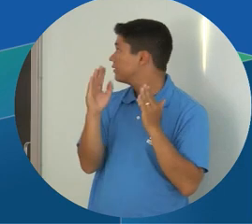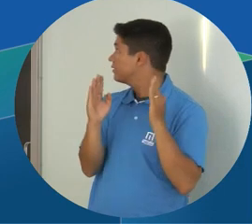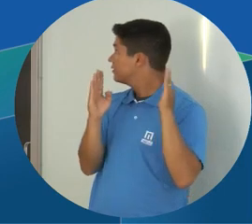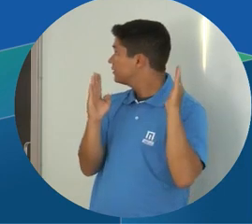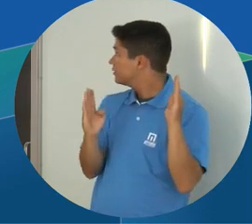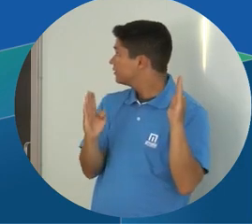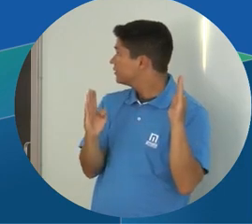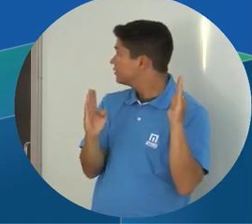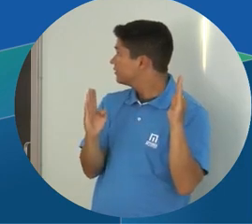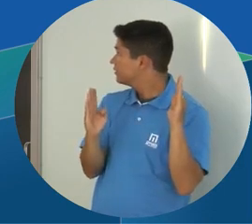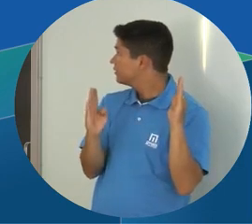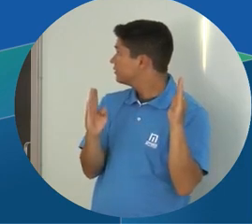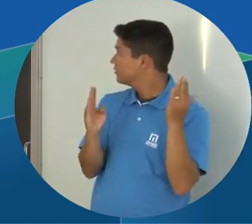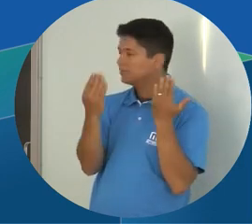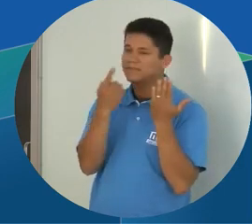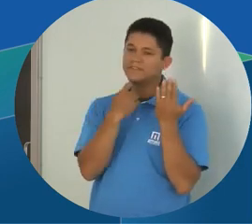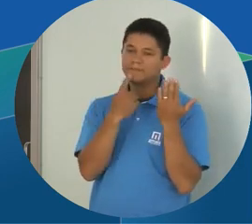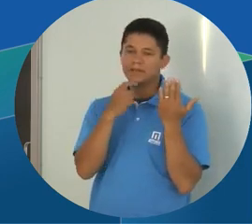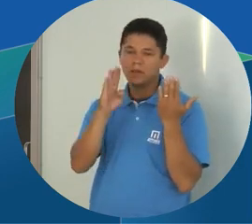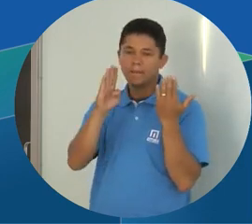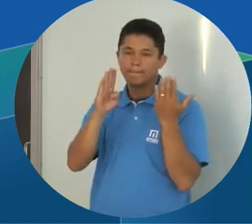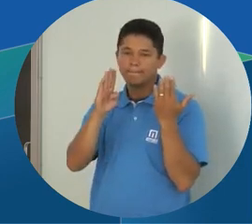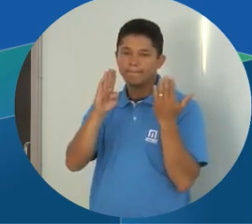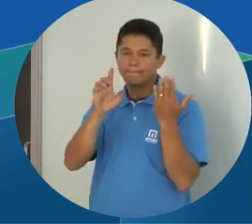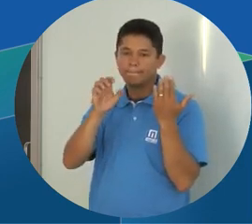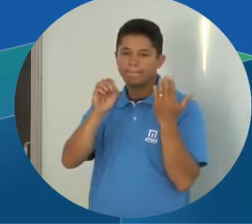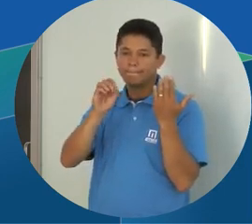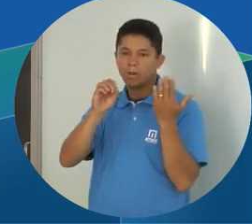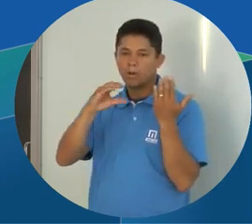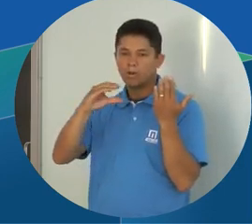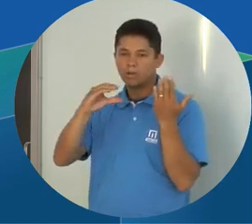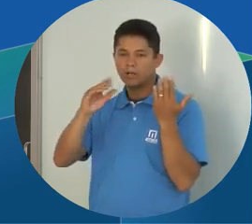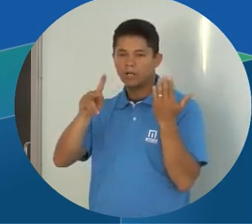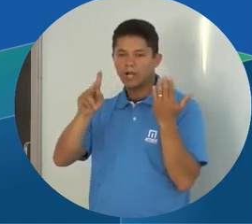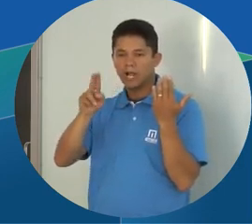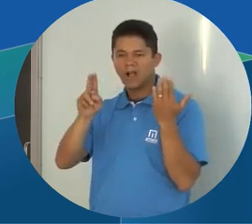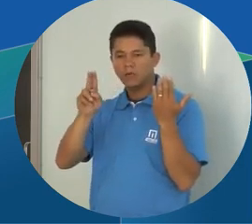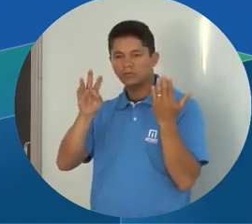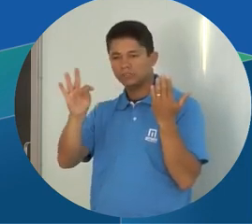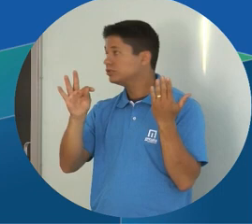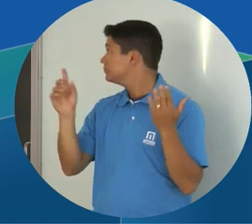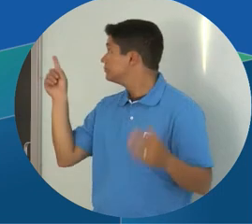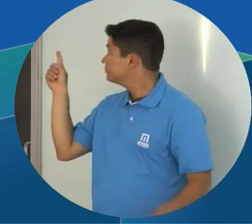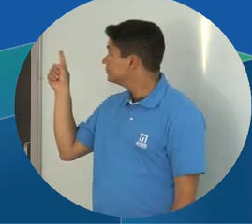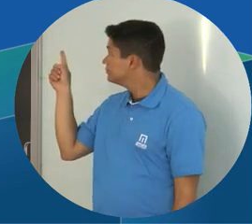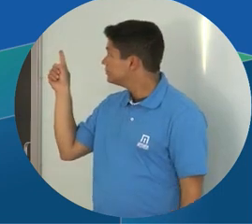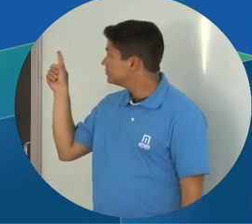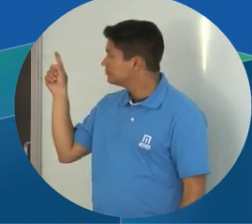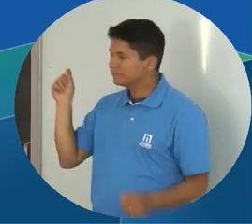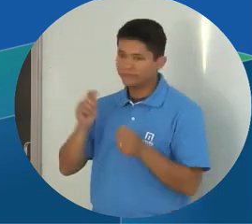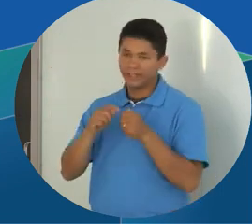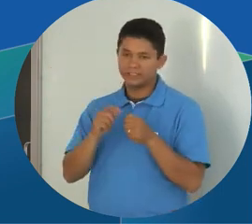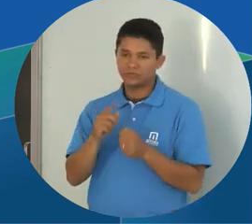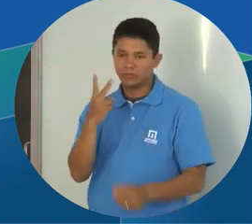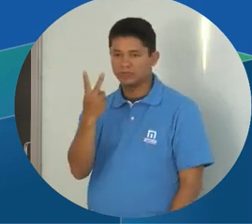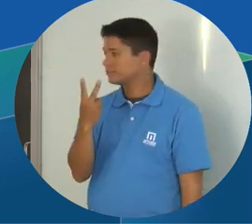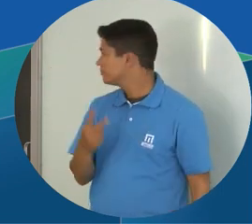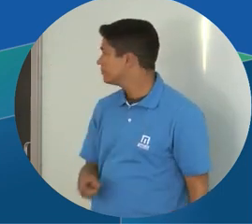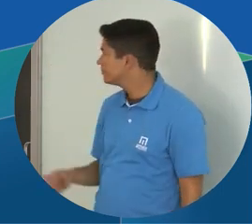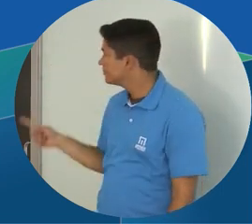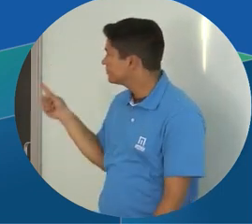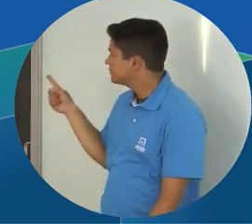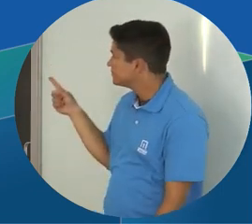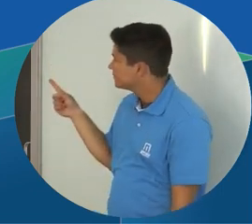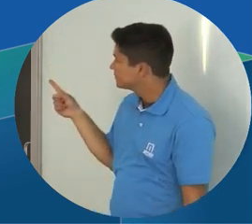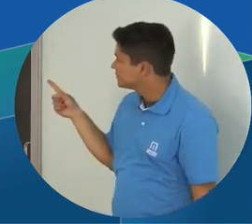esconsos e utilizando informações, né, do projeto S-Built para a concepção desse modelo. Então, aqui,